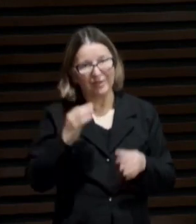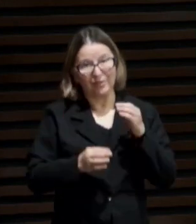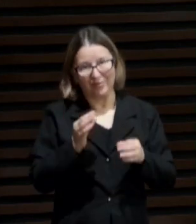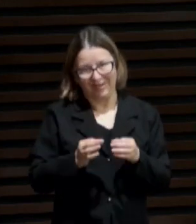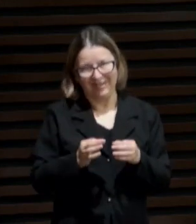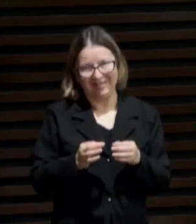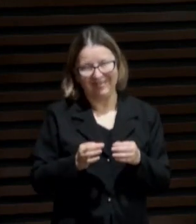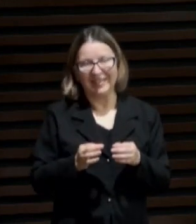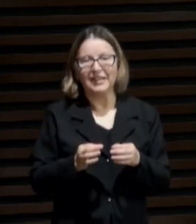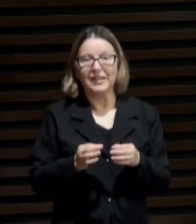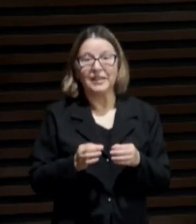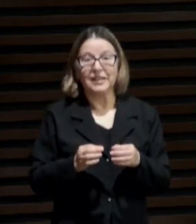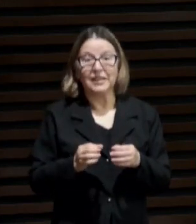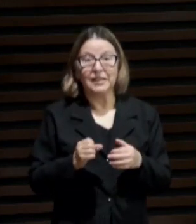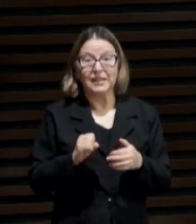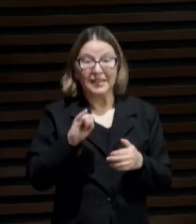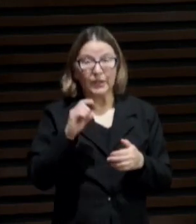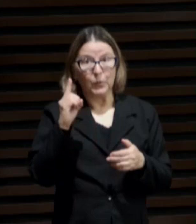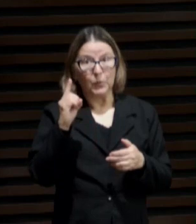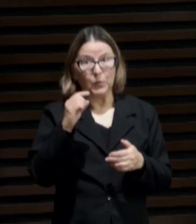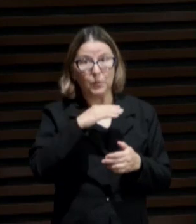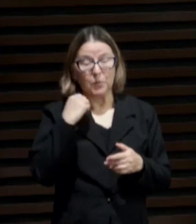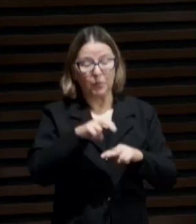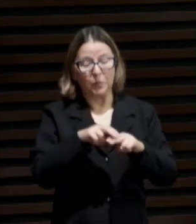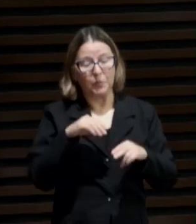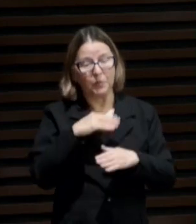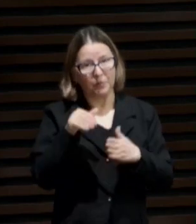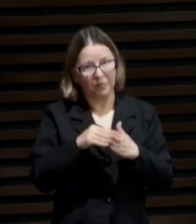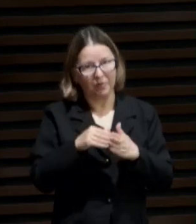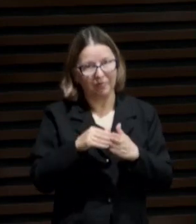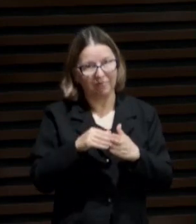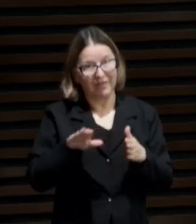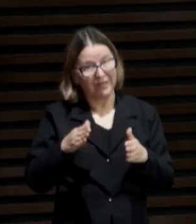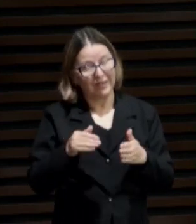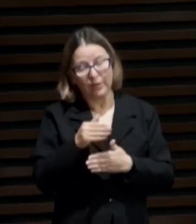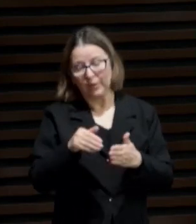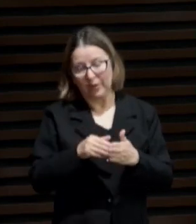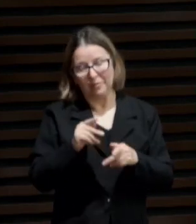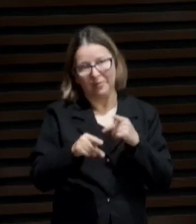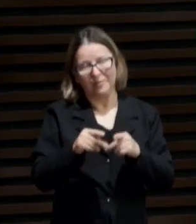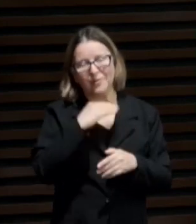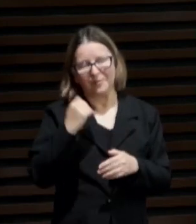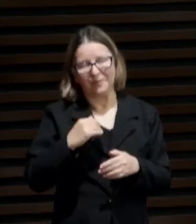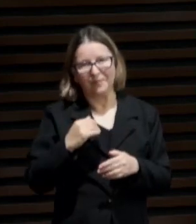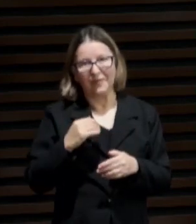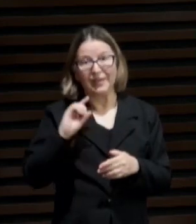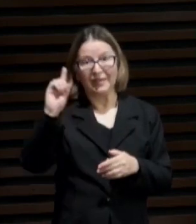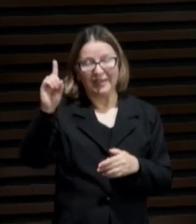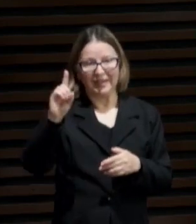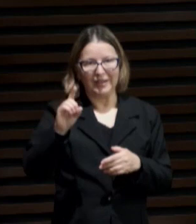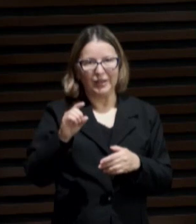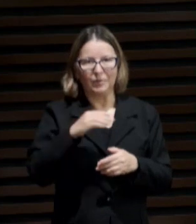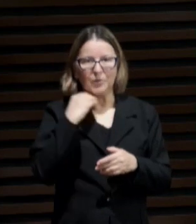morreram. Mas eu gosto mais do 15. E ele morreu por todos, para que os que vivem, não vivam